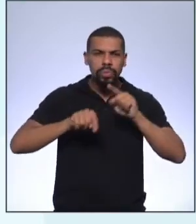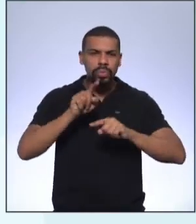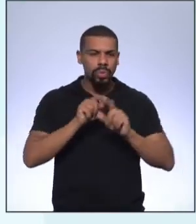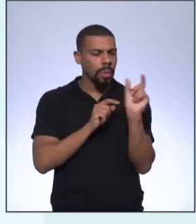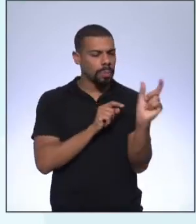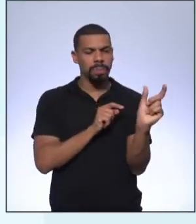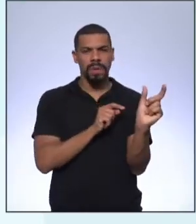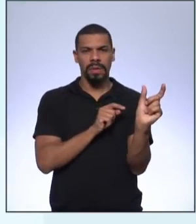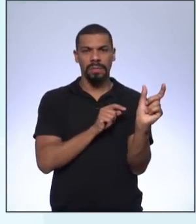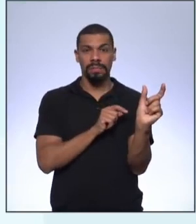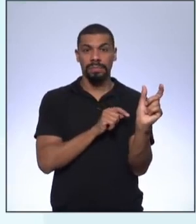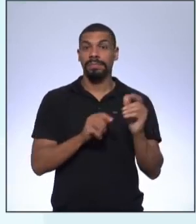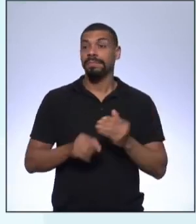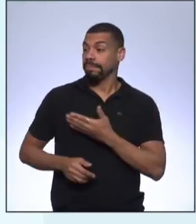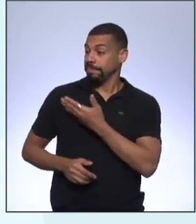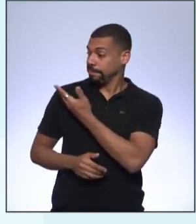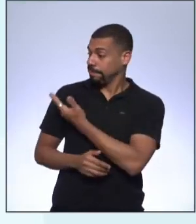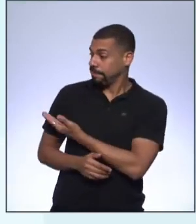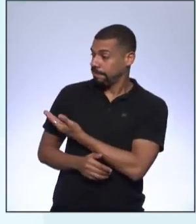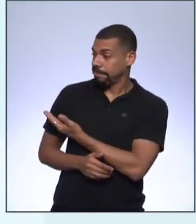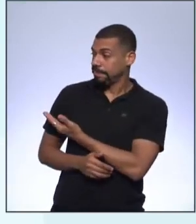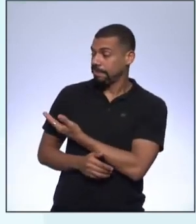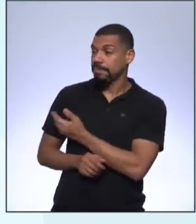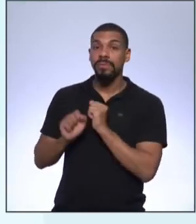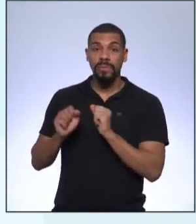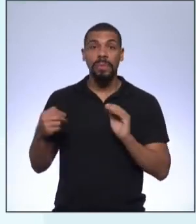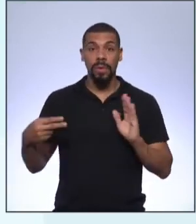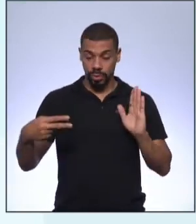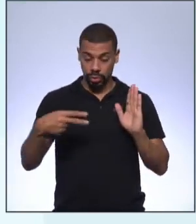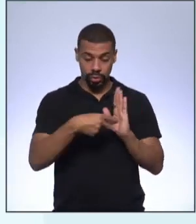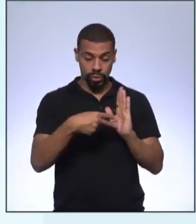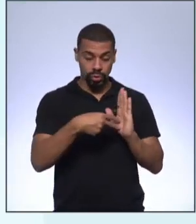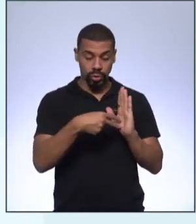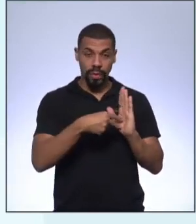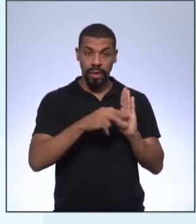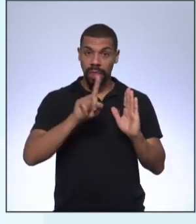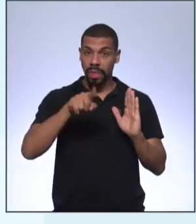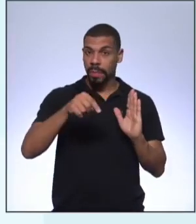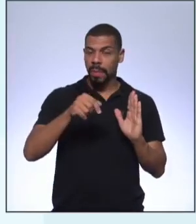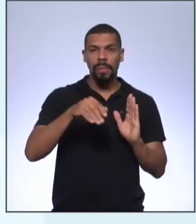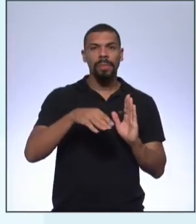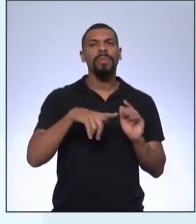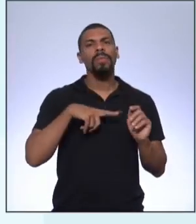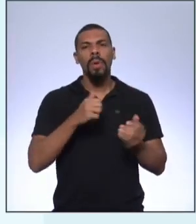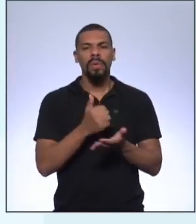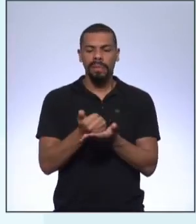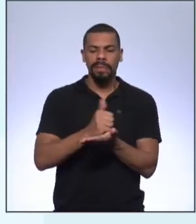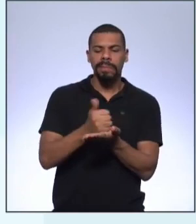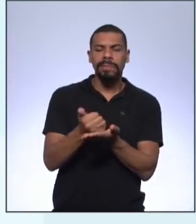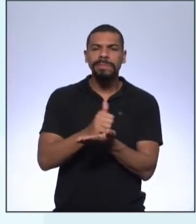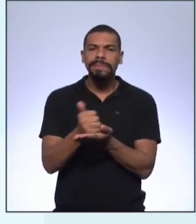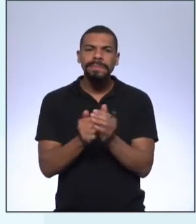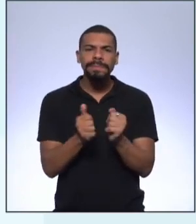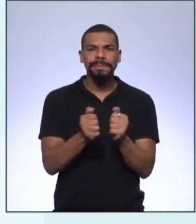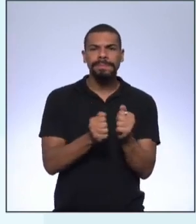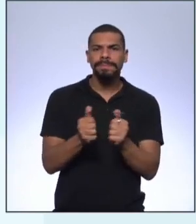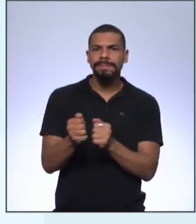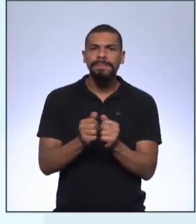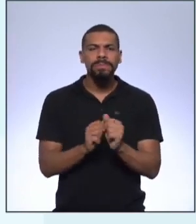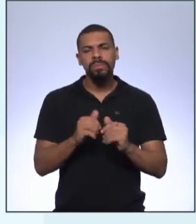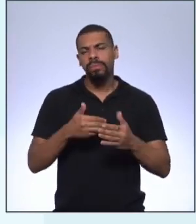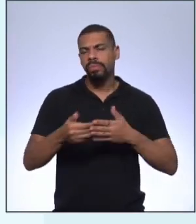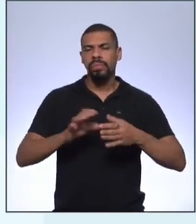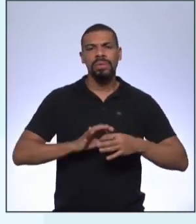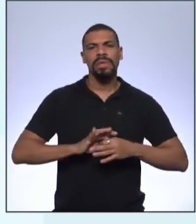plug and play, é que é o sinal que você pode conectar e aí você já consegue, já pode jogar, já vai poder fazer o que